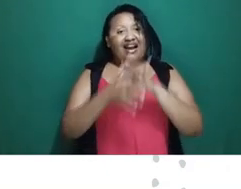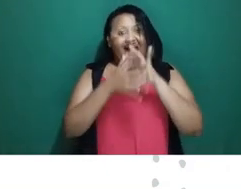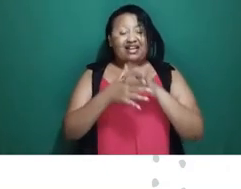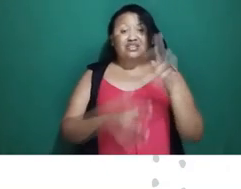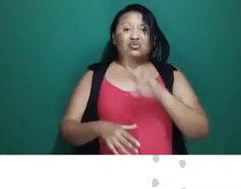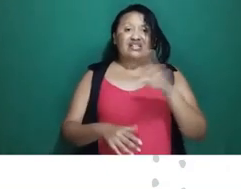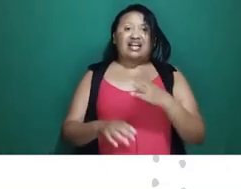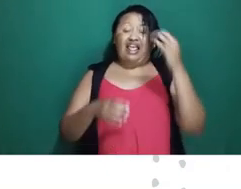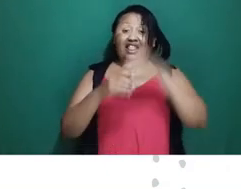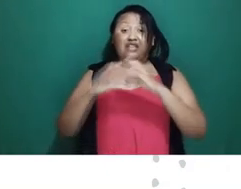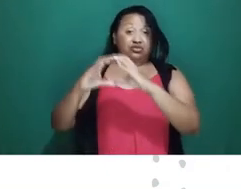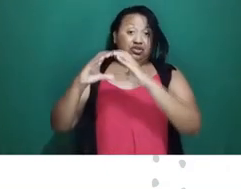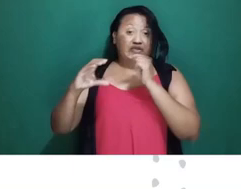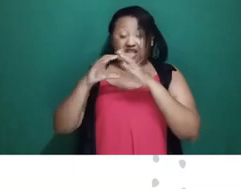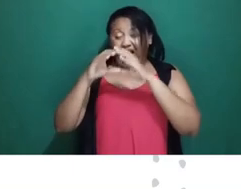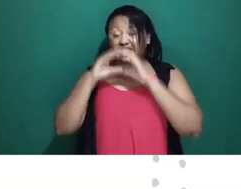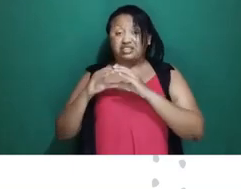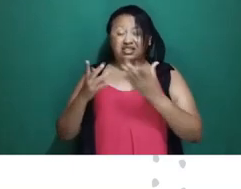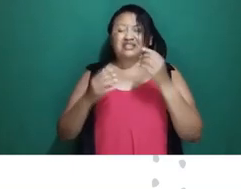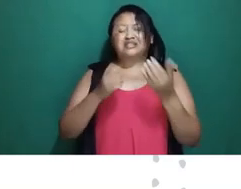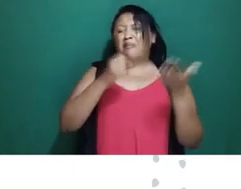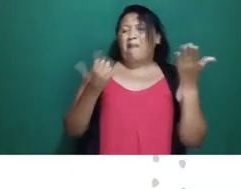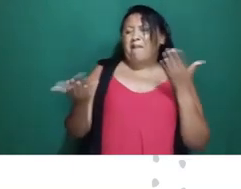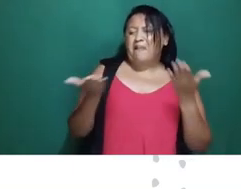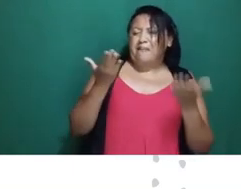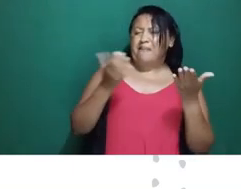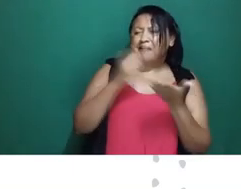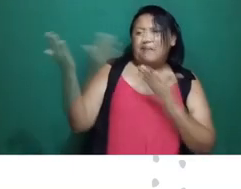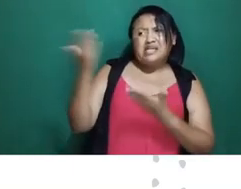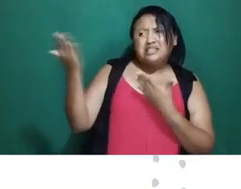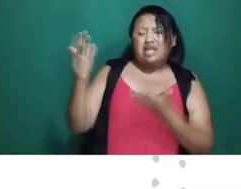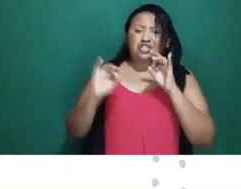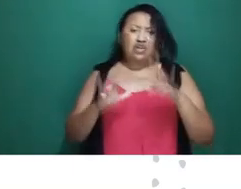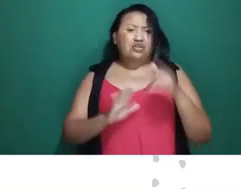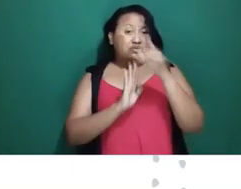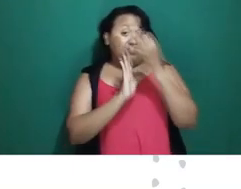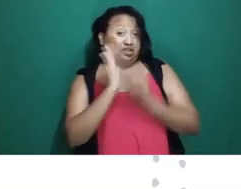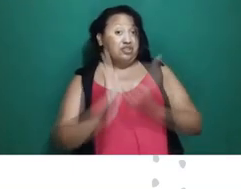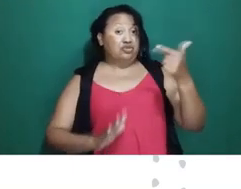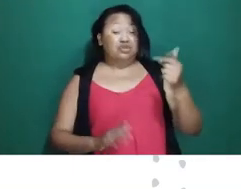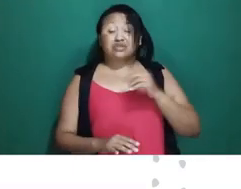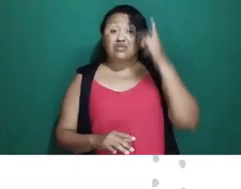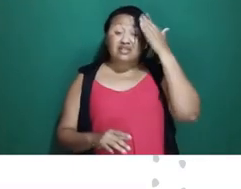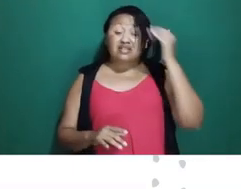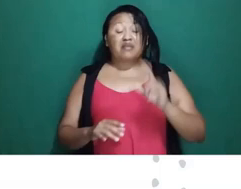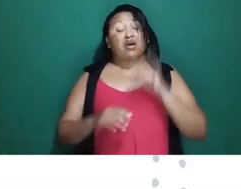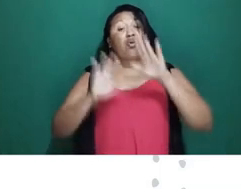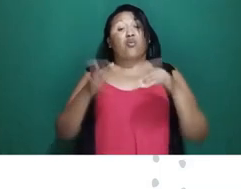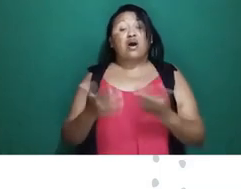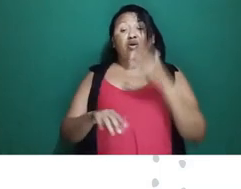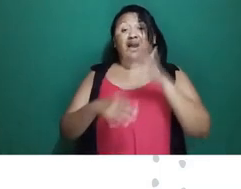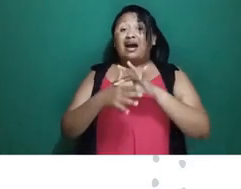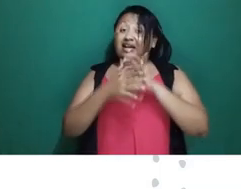né se basear somente no que tem no texto 2 a gente não sabe qual é a carne